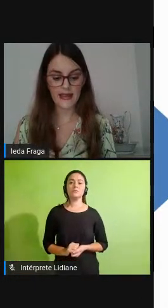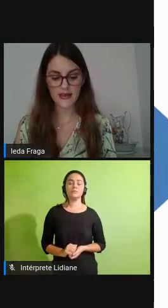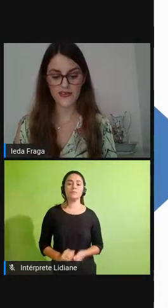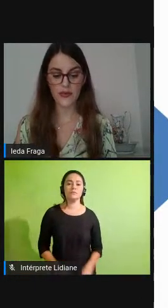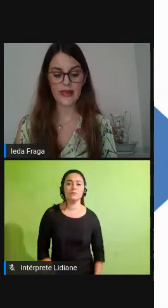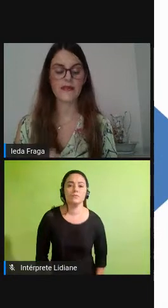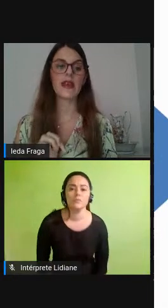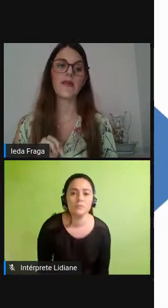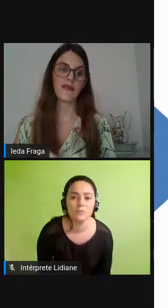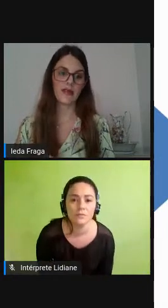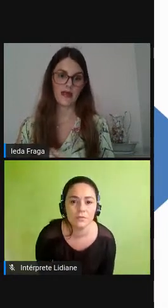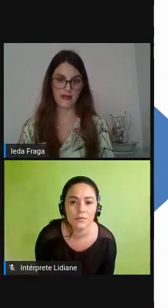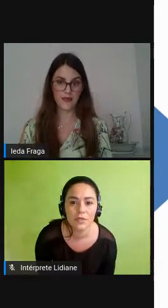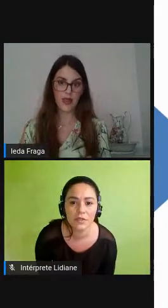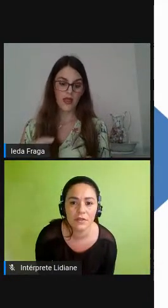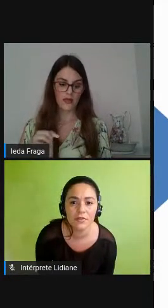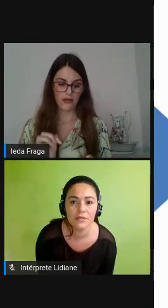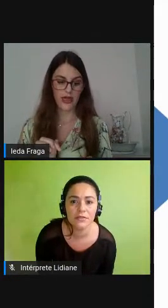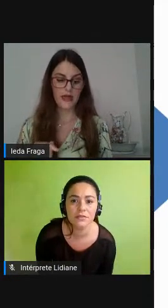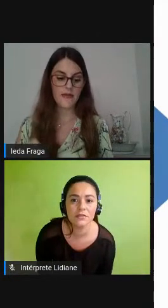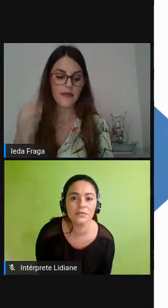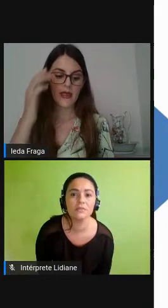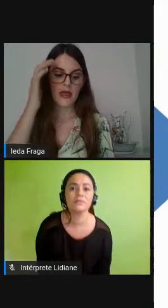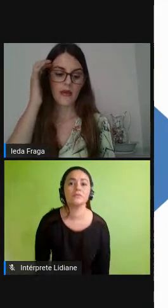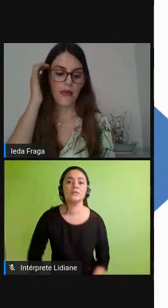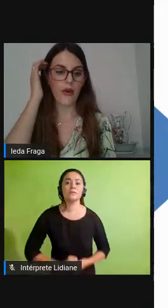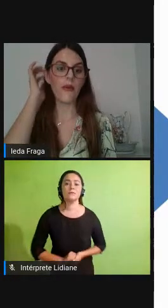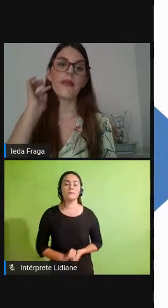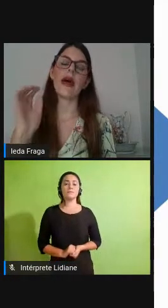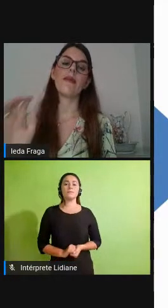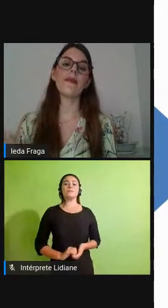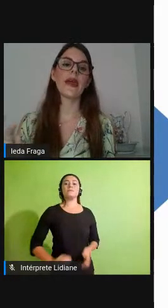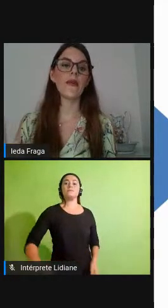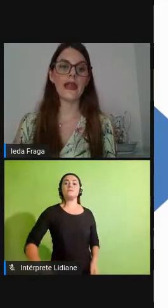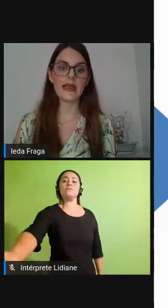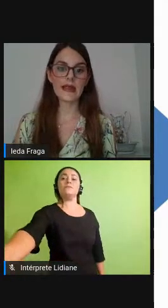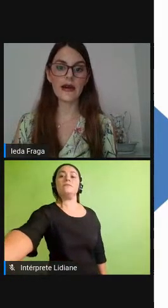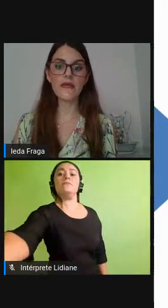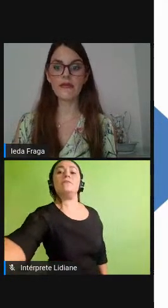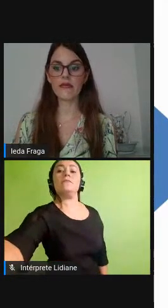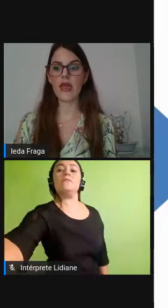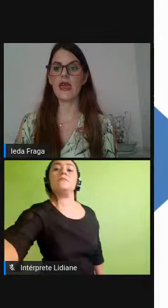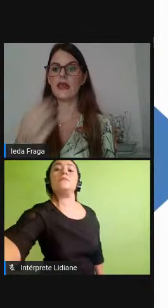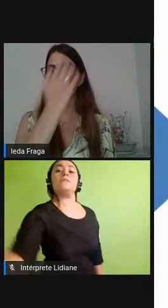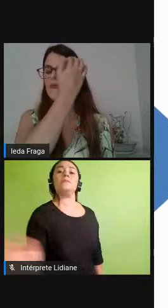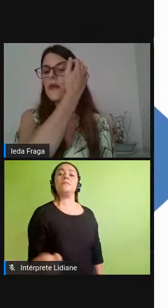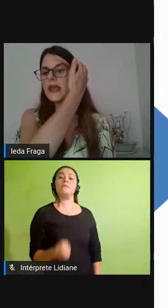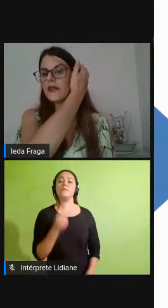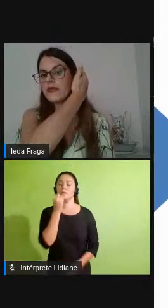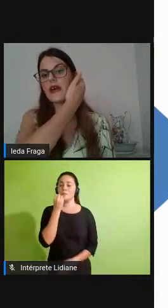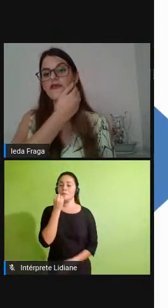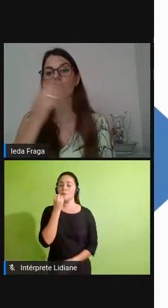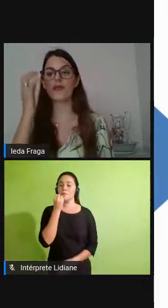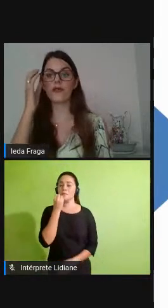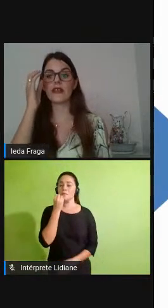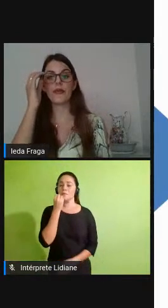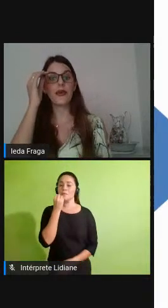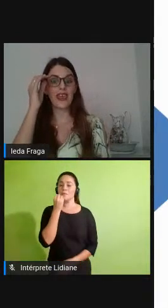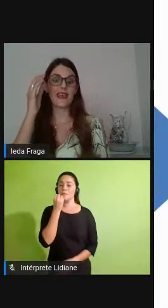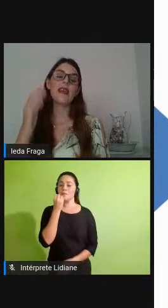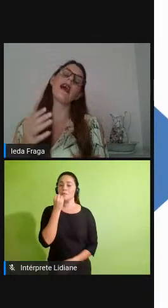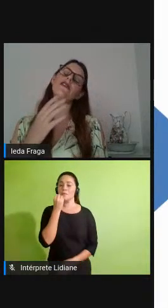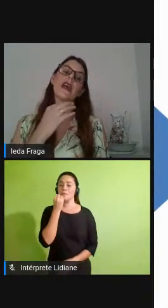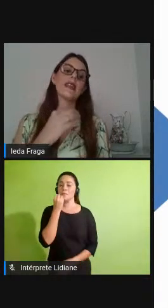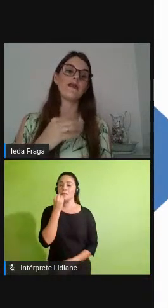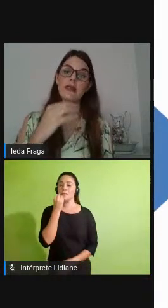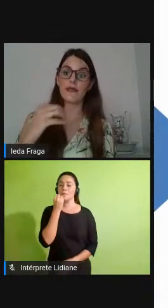as telas que estão passando aqui para vocês. Ok? Bom, a primeira mulher, então, nesse momento eu não trago o jogo todo, até